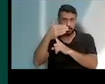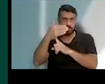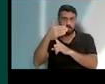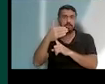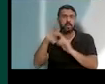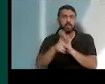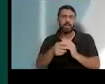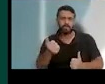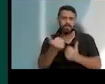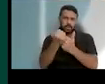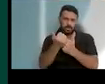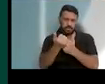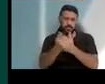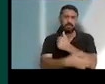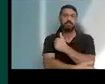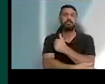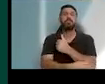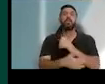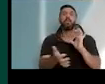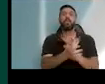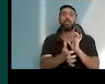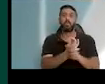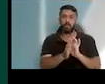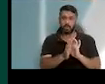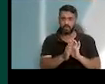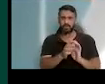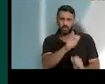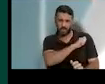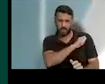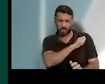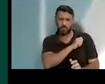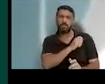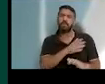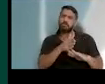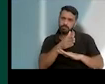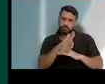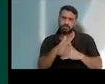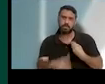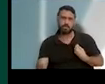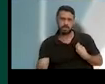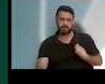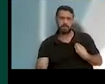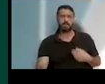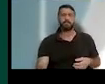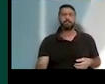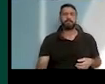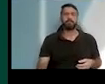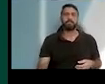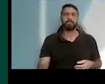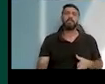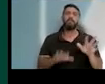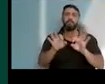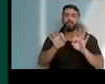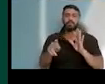apoiam algum grupo de estudantes para participar, né, com projetos das